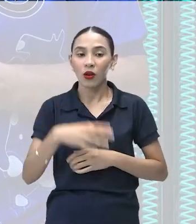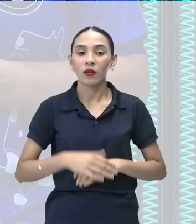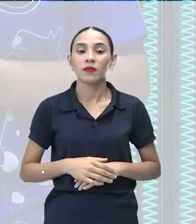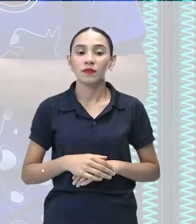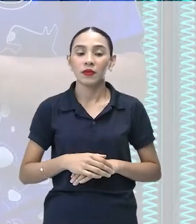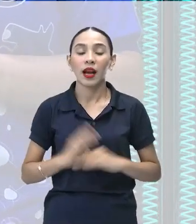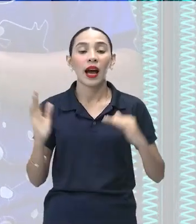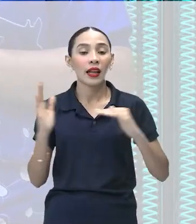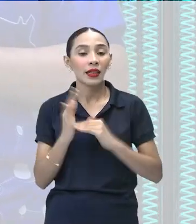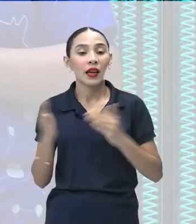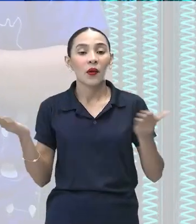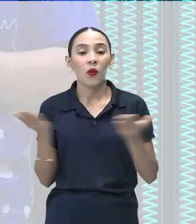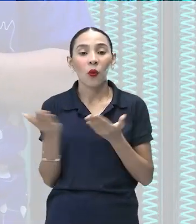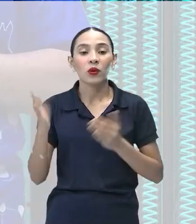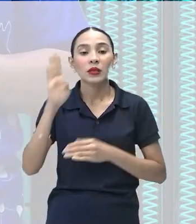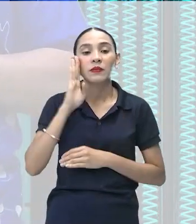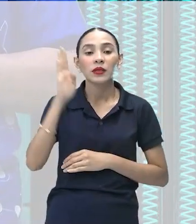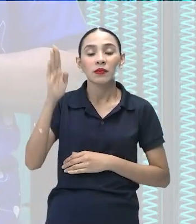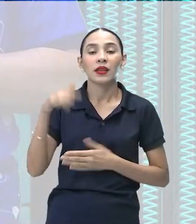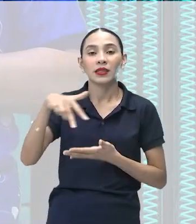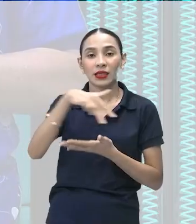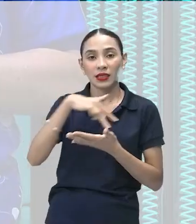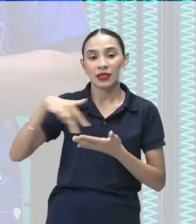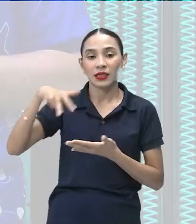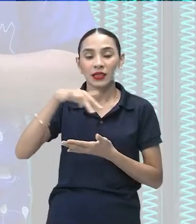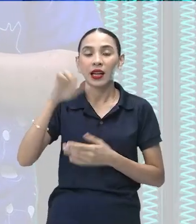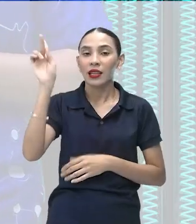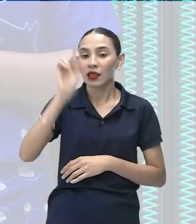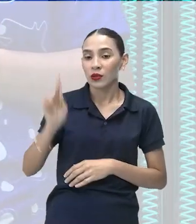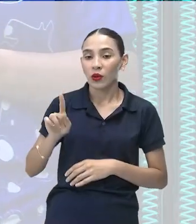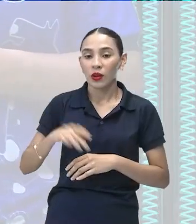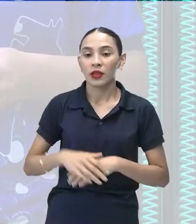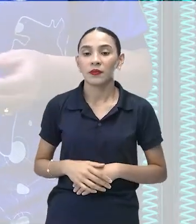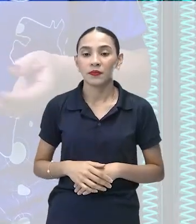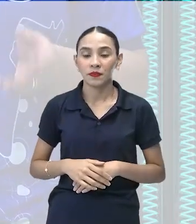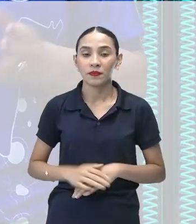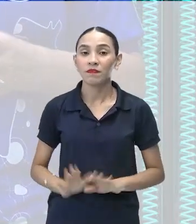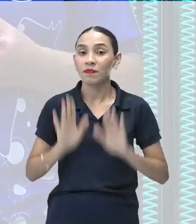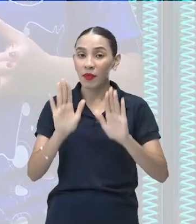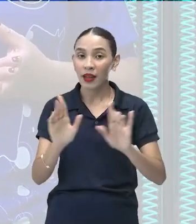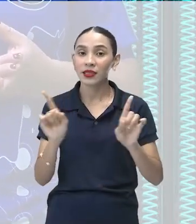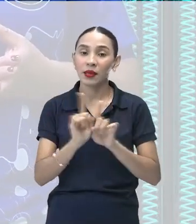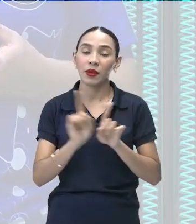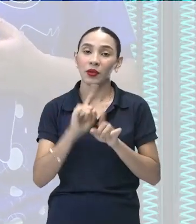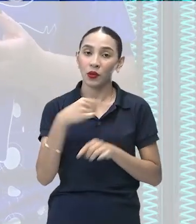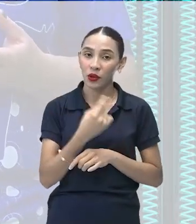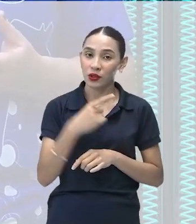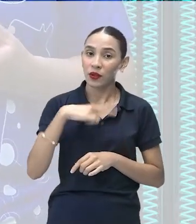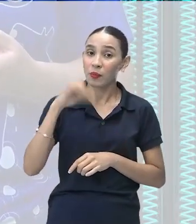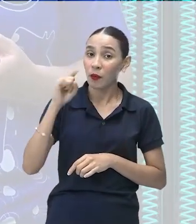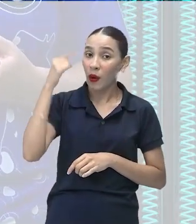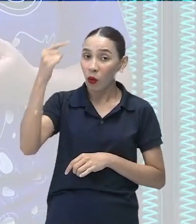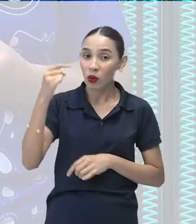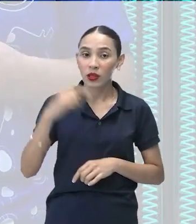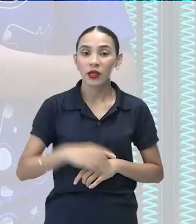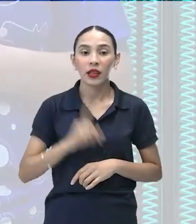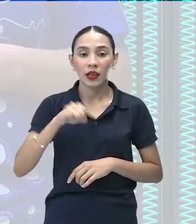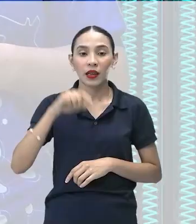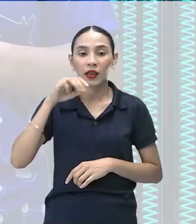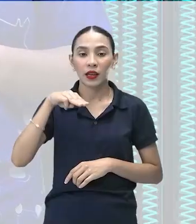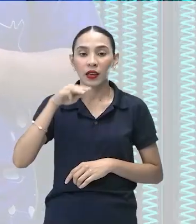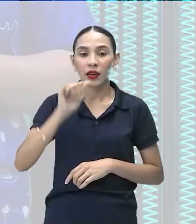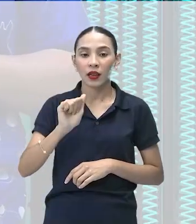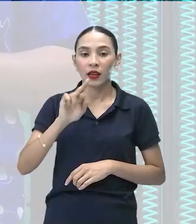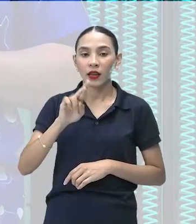moderna e até hoje uma das principais dançarinas da história. Mas também nós tivemos uma outra, a Marta,